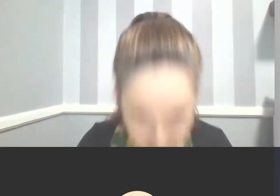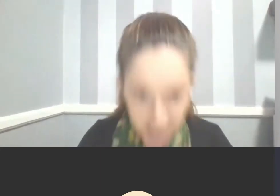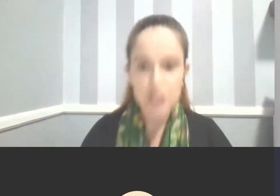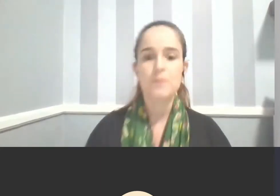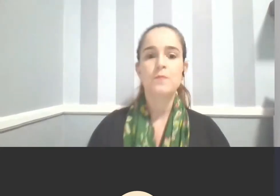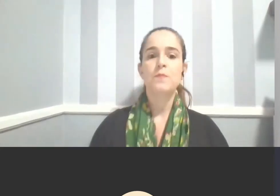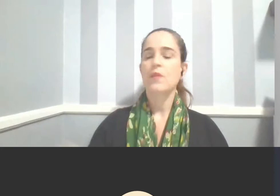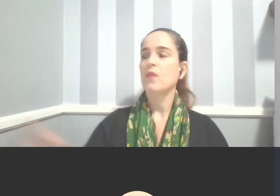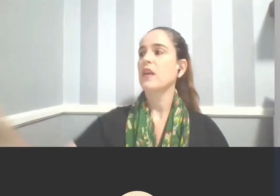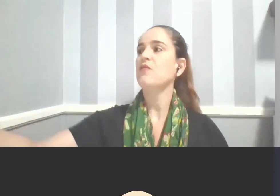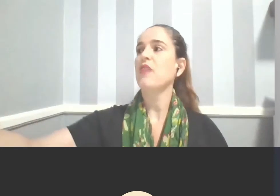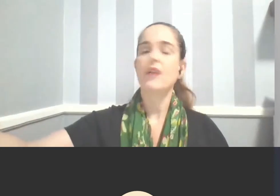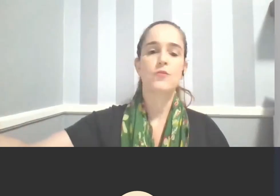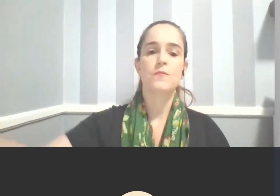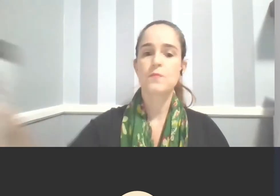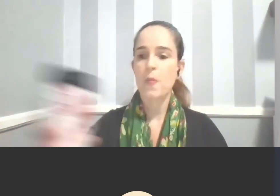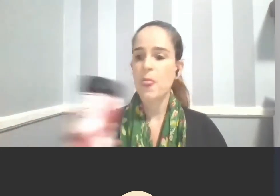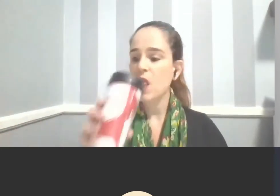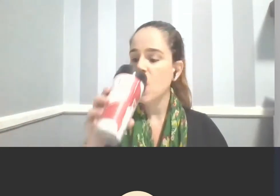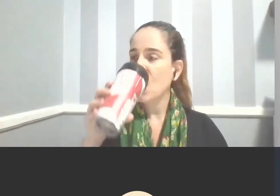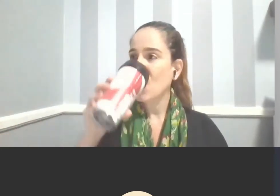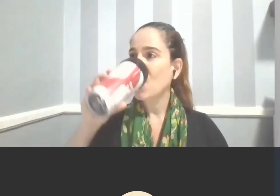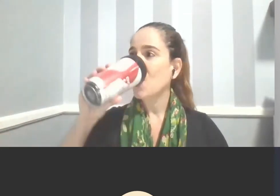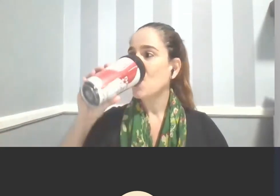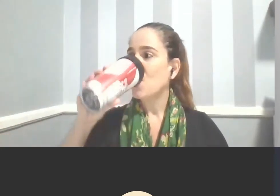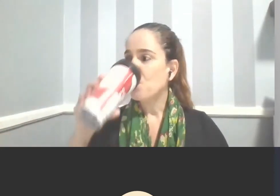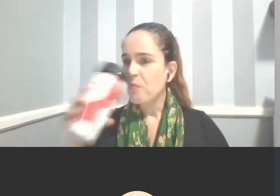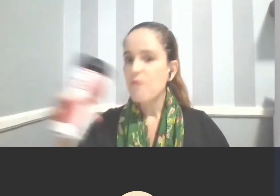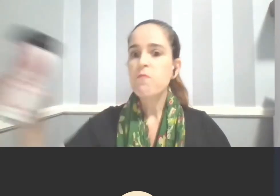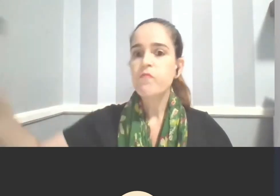inclinar para frente? O que eu faço? Pra frente.